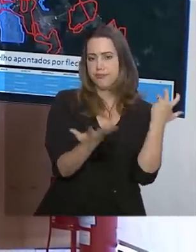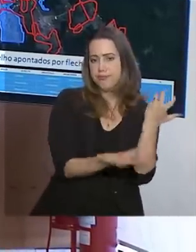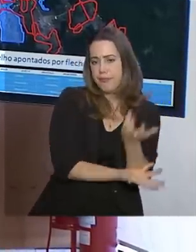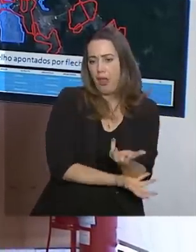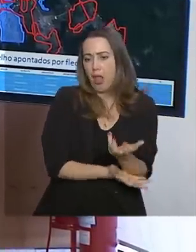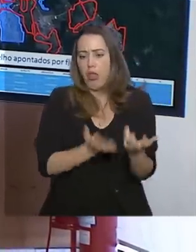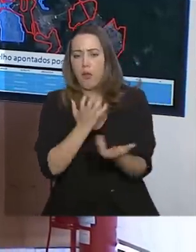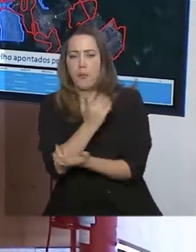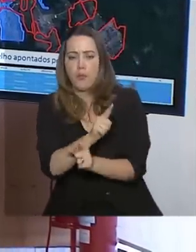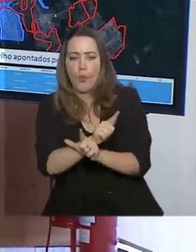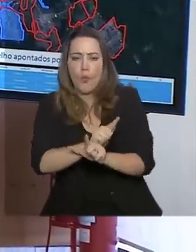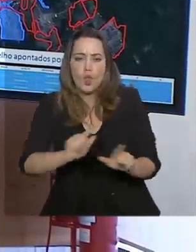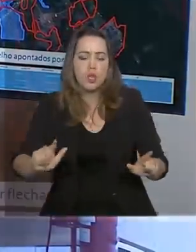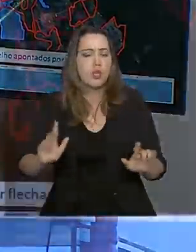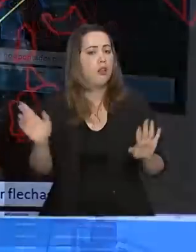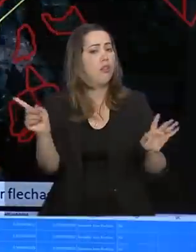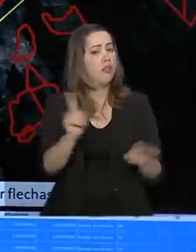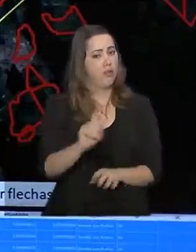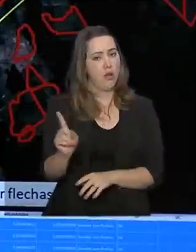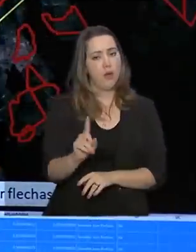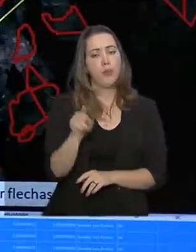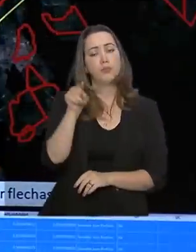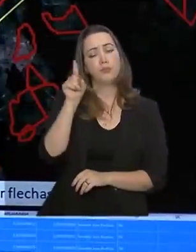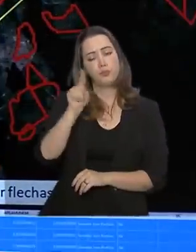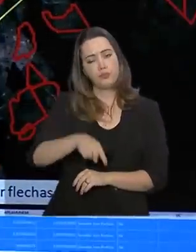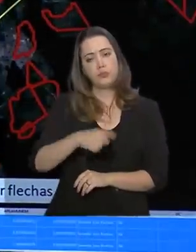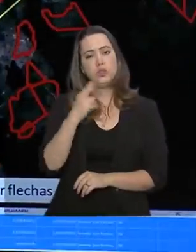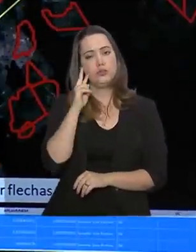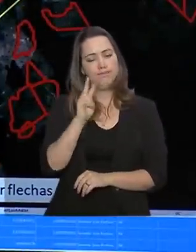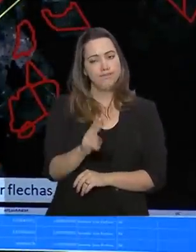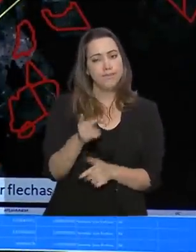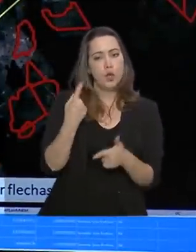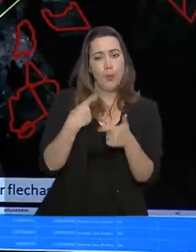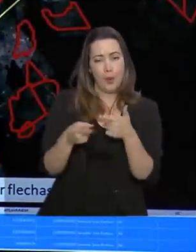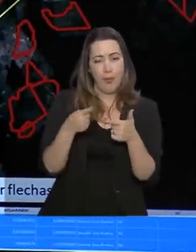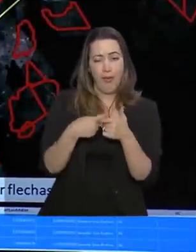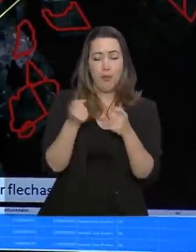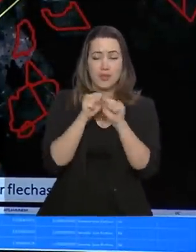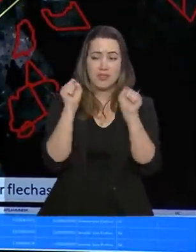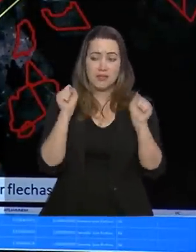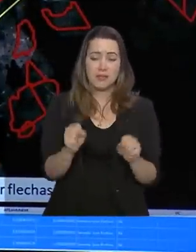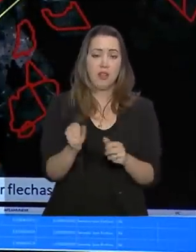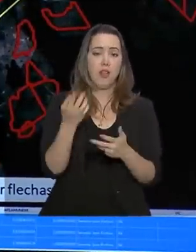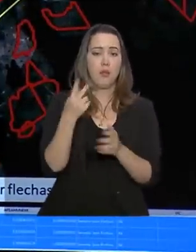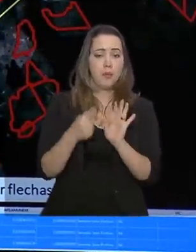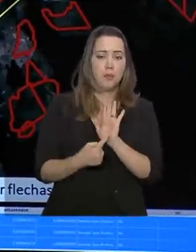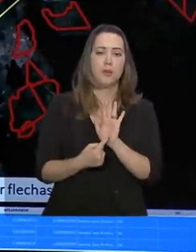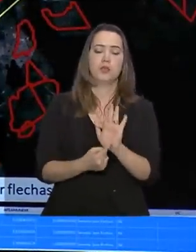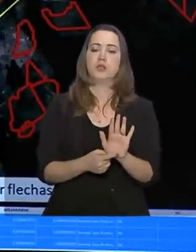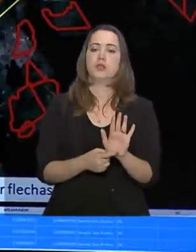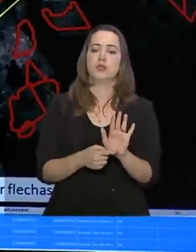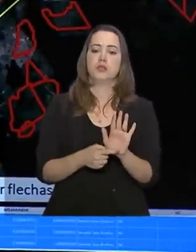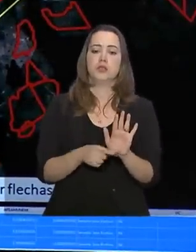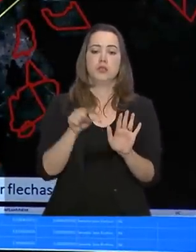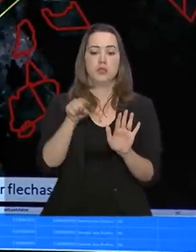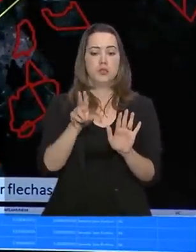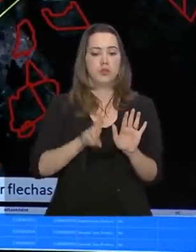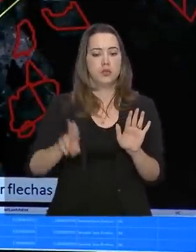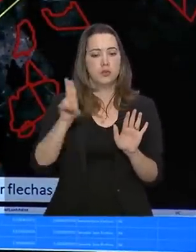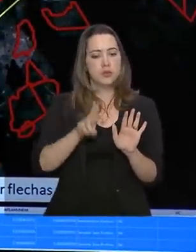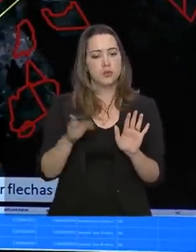prazo o problema da sobreposição e outras fragilidades corroboram comprovam de que realmente a utilização